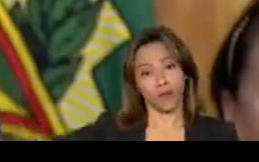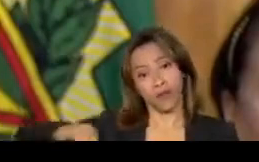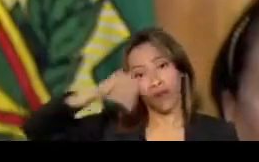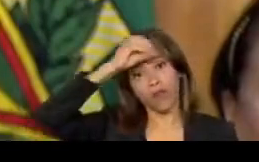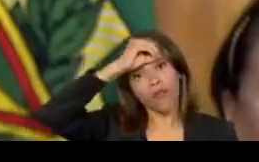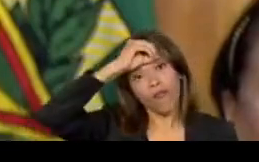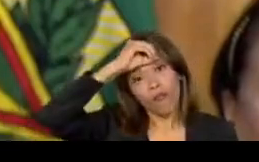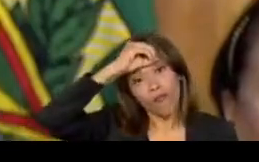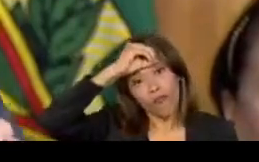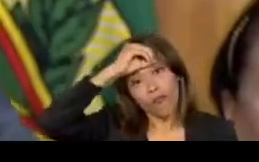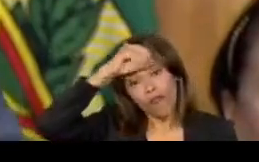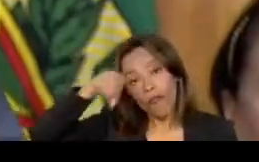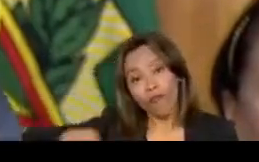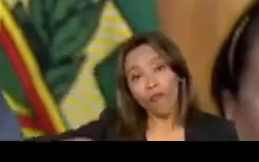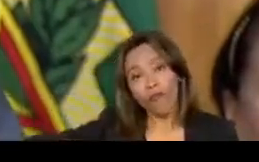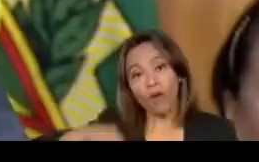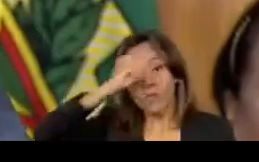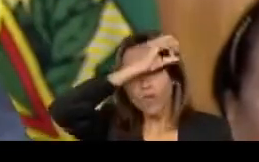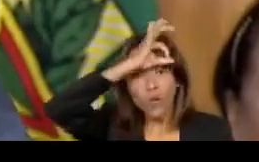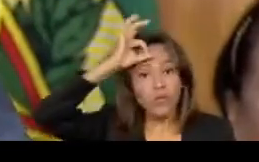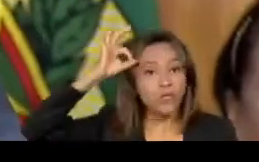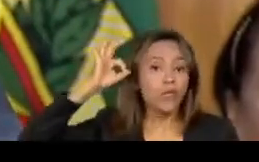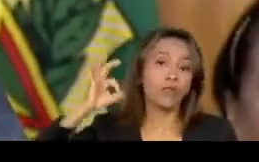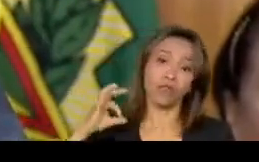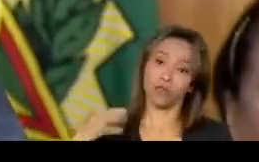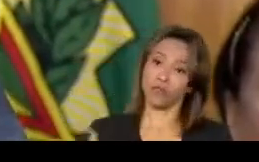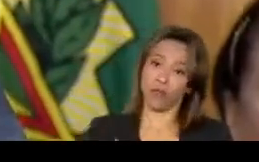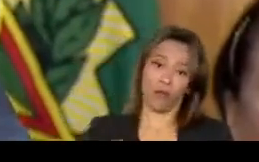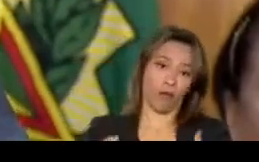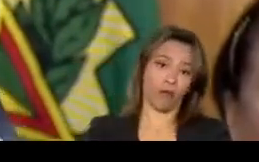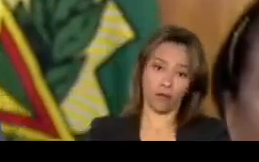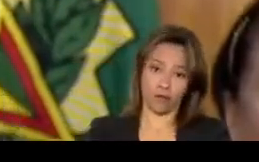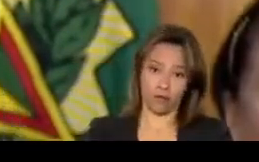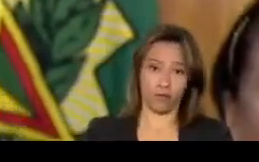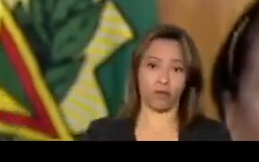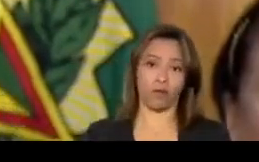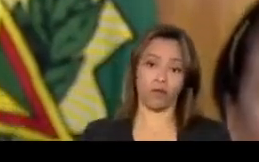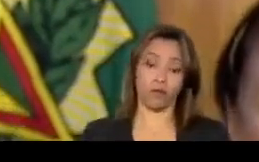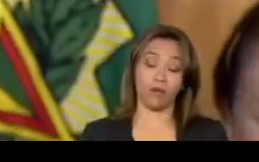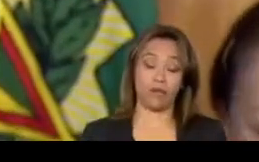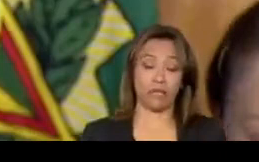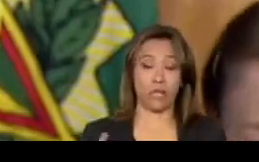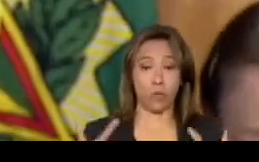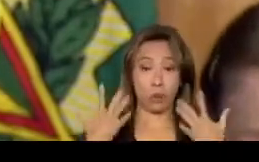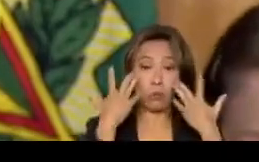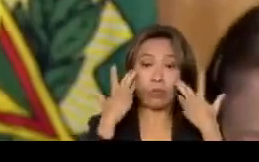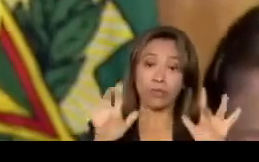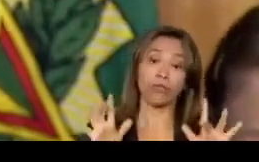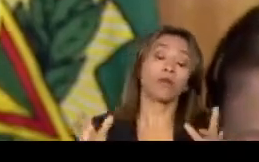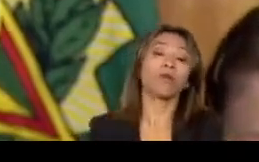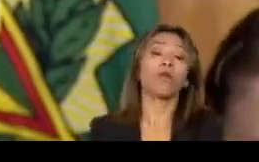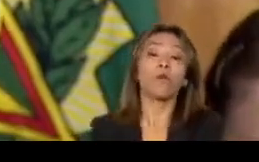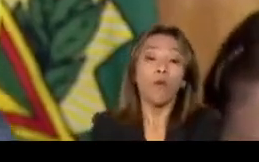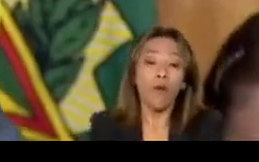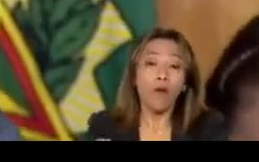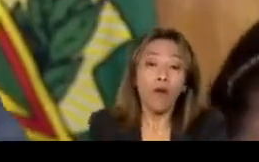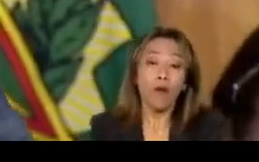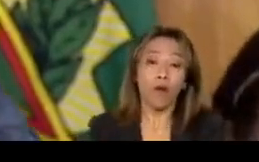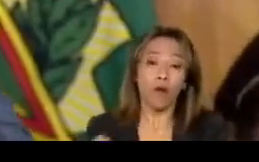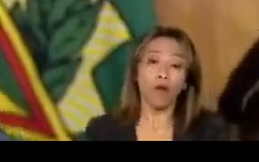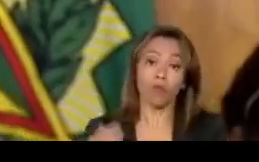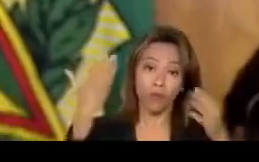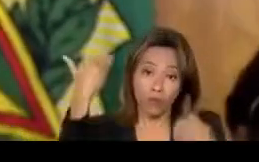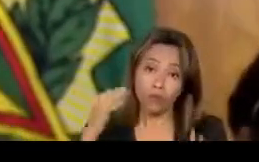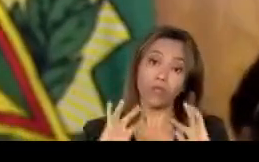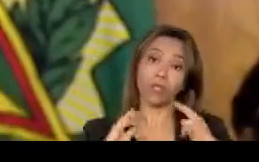essa guerra, que são vítimas dessa guerra. E, sinceramente, eu não sei como é que um ser humano é